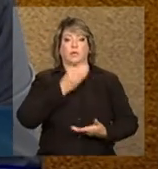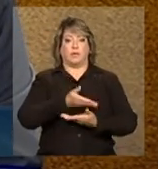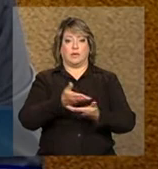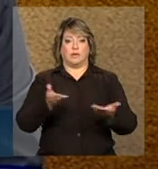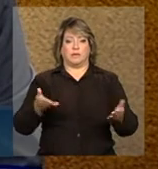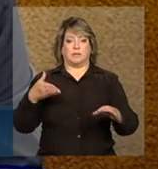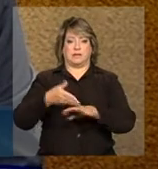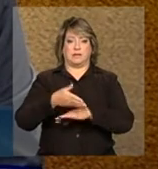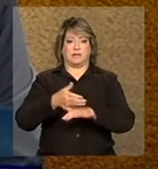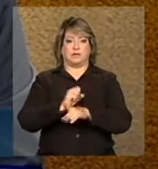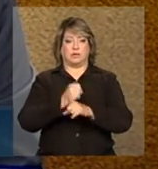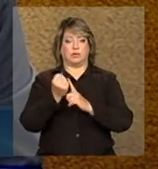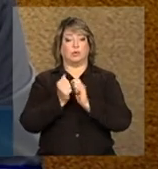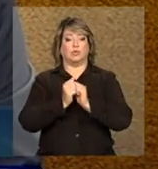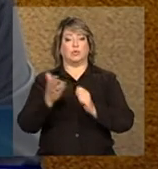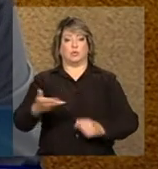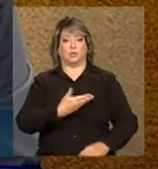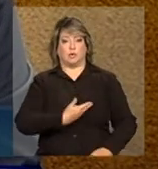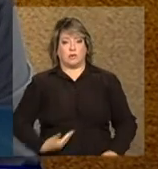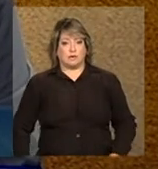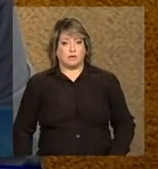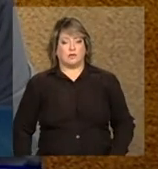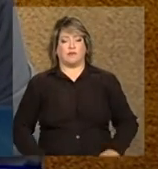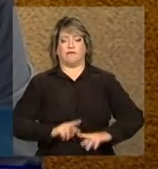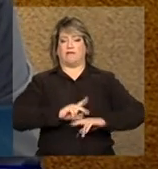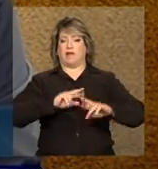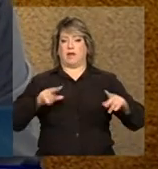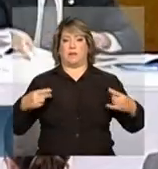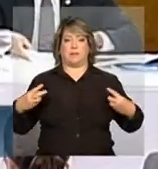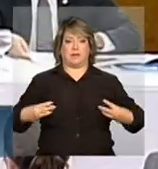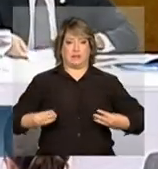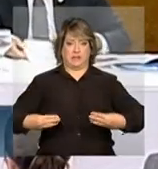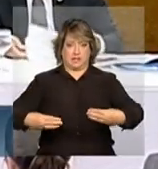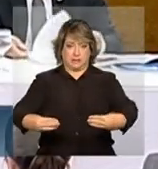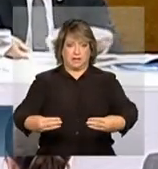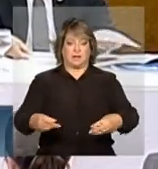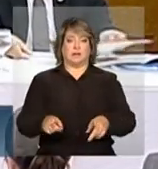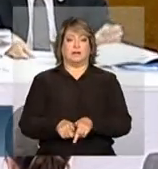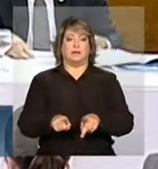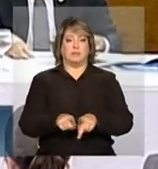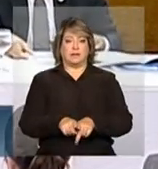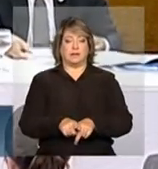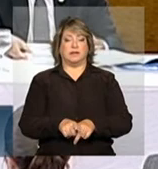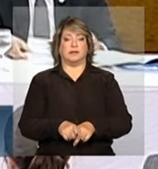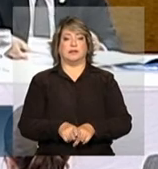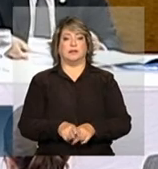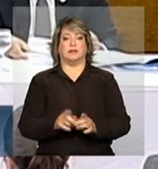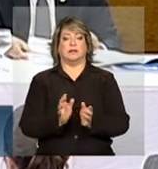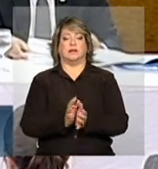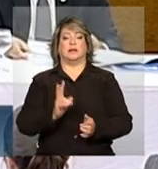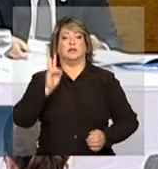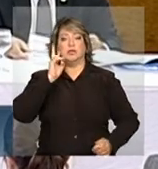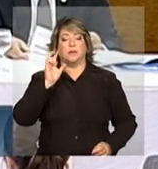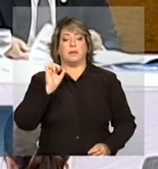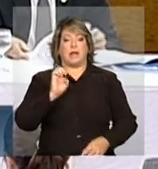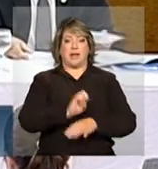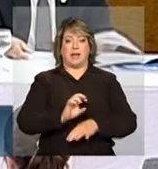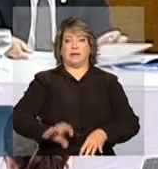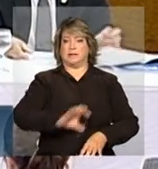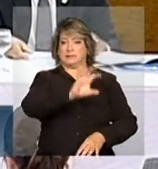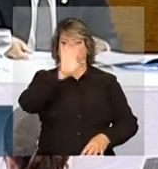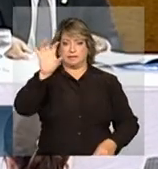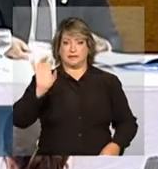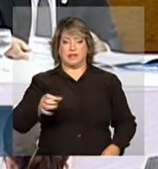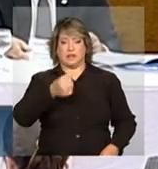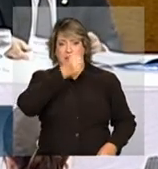social junto ao Estado, junto a diversos ministérios, inclusive no âmbito de estados e municípios.